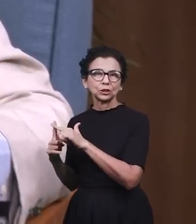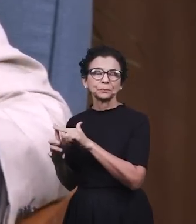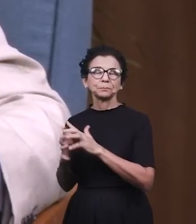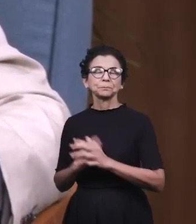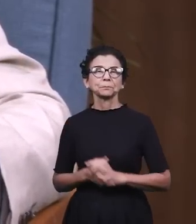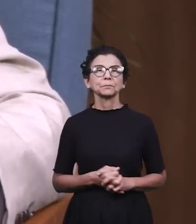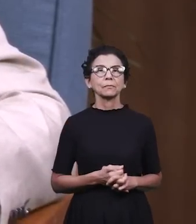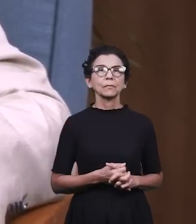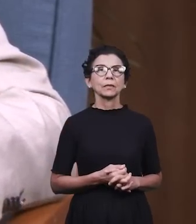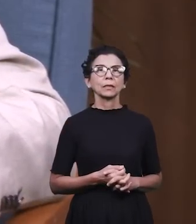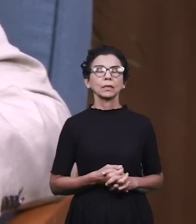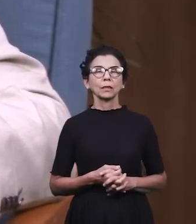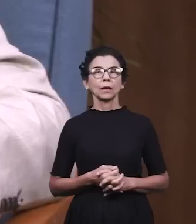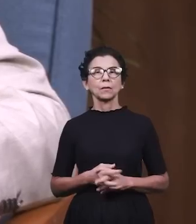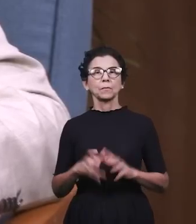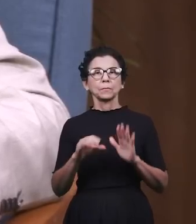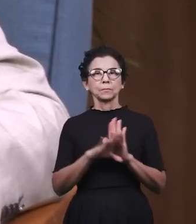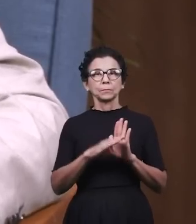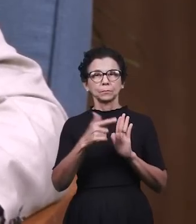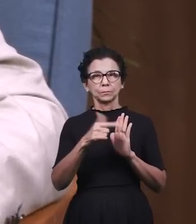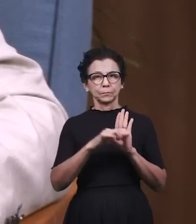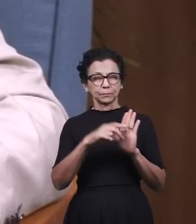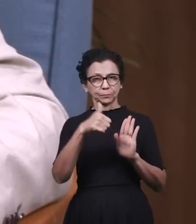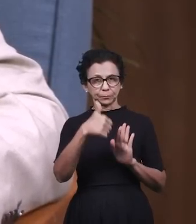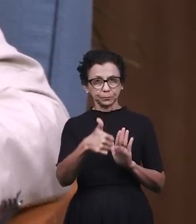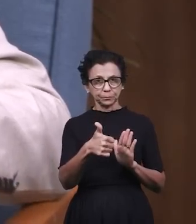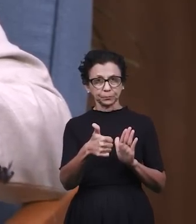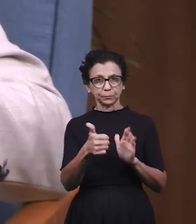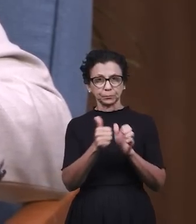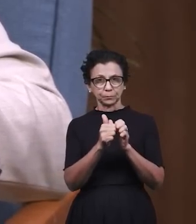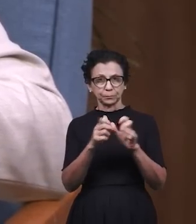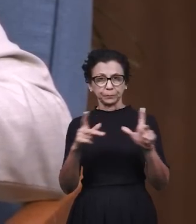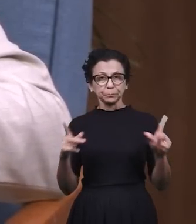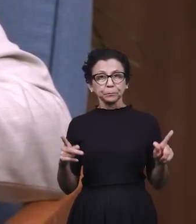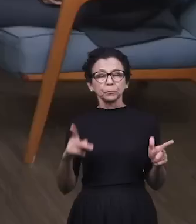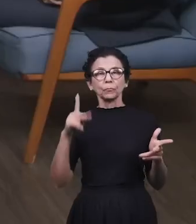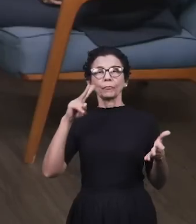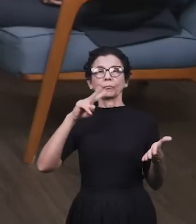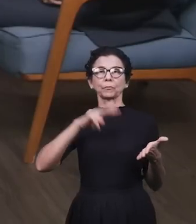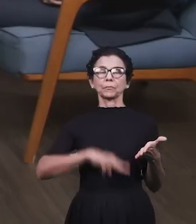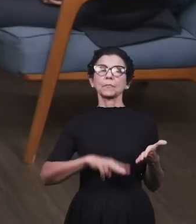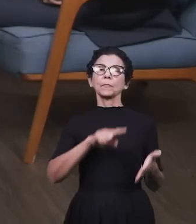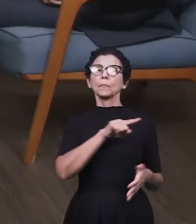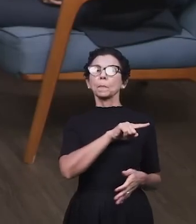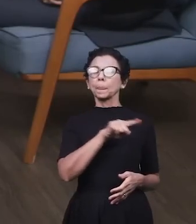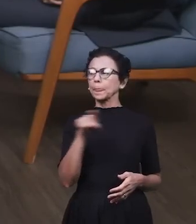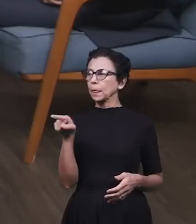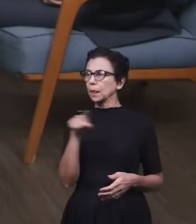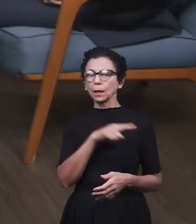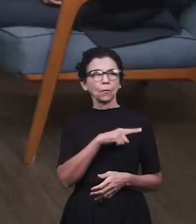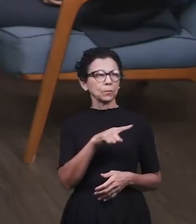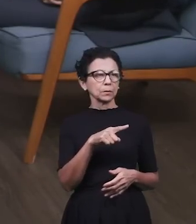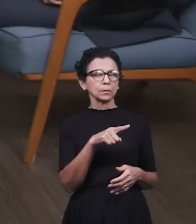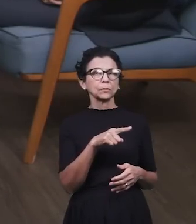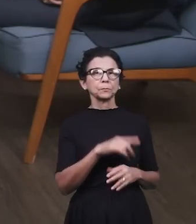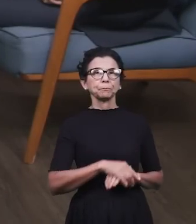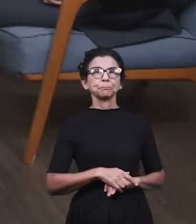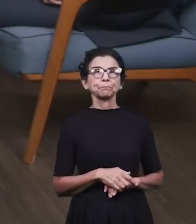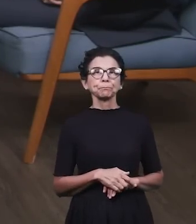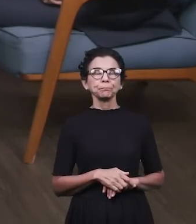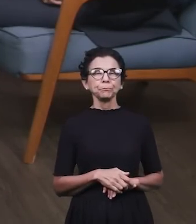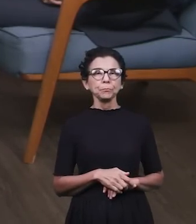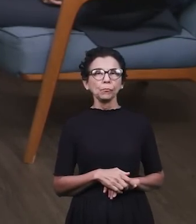vou ler aqui no capítulo 2, verso 1 de Apocalipse, para que vocês comentem, porque no